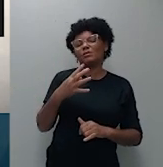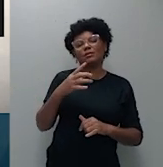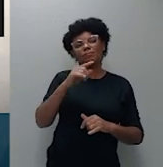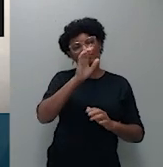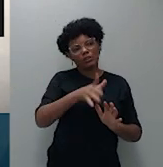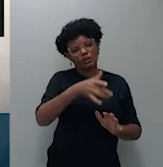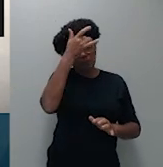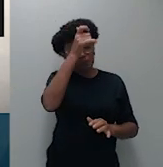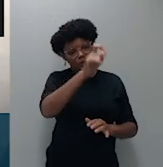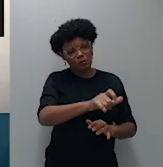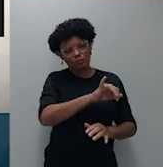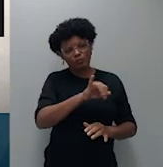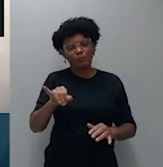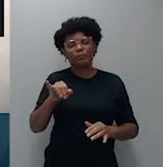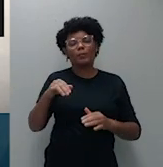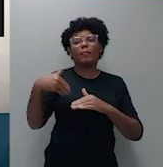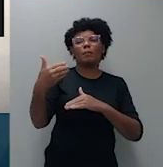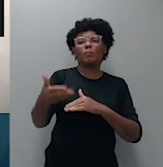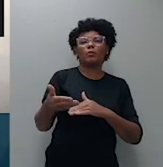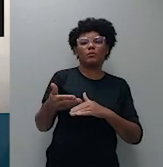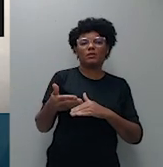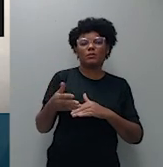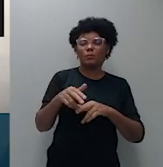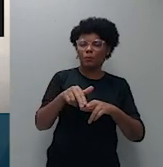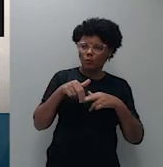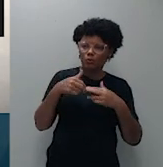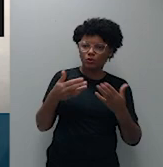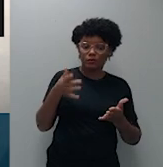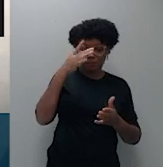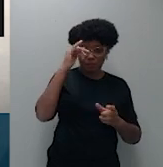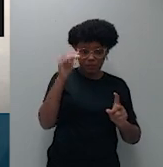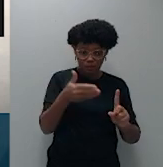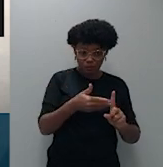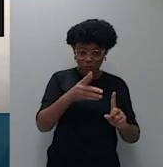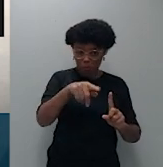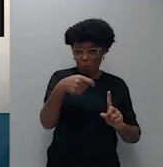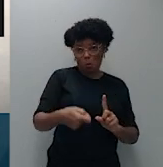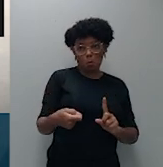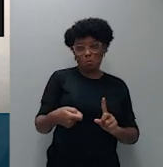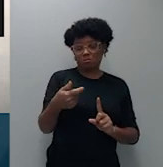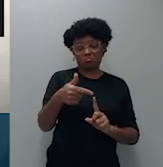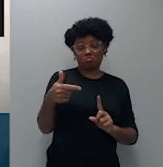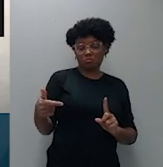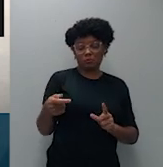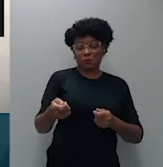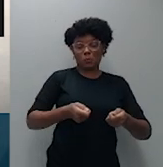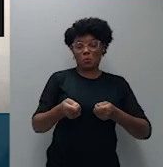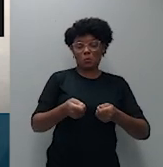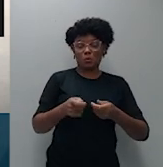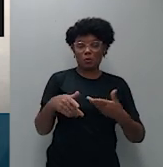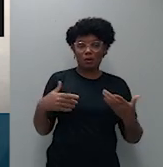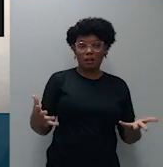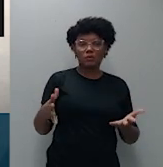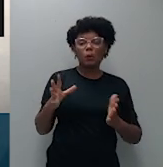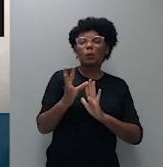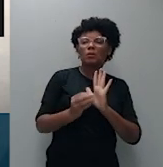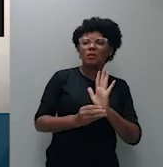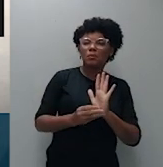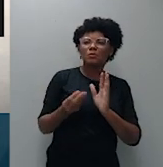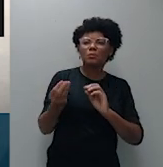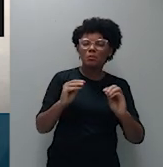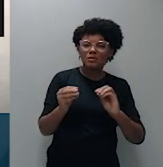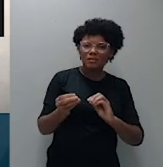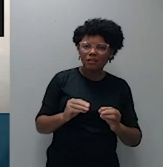oferecida pelo autor e mais adiante por tal motivo ainda que o réu não seja obrigado a controlar de forma pede ao